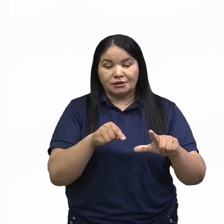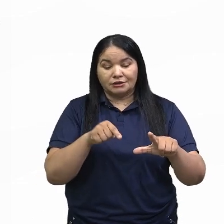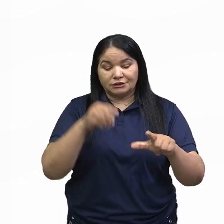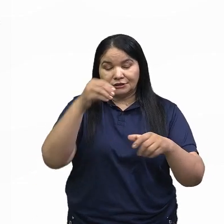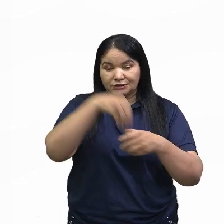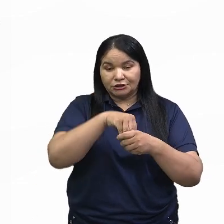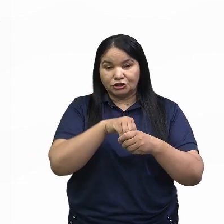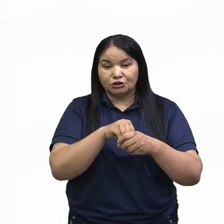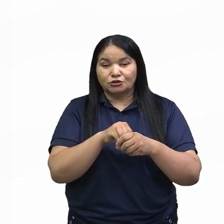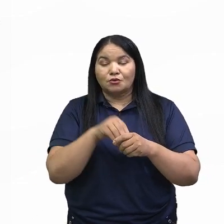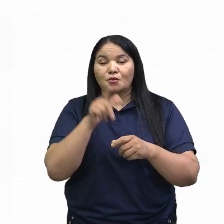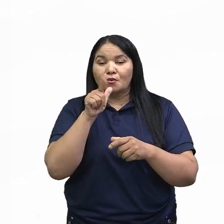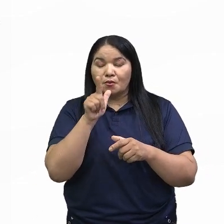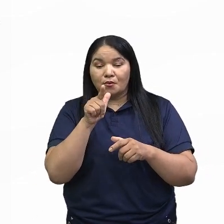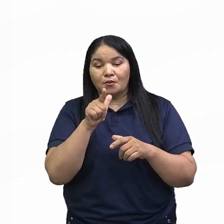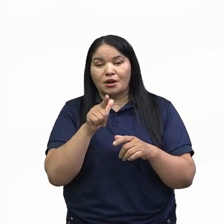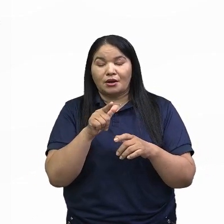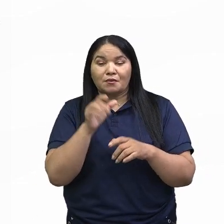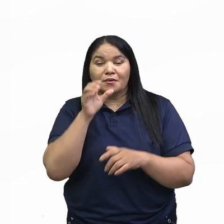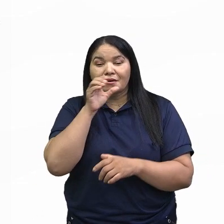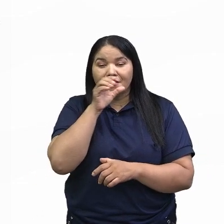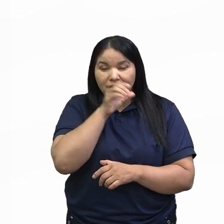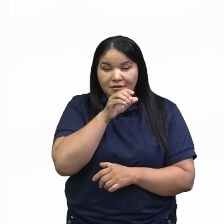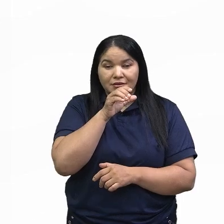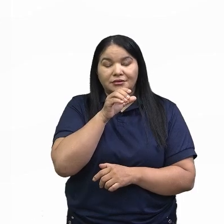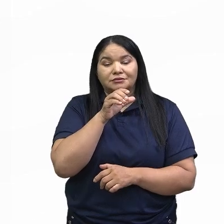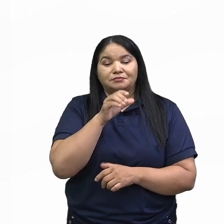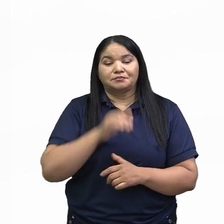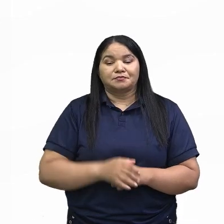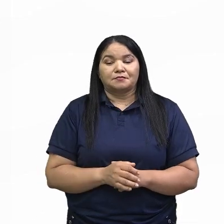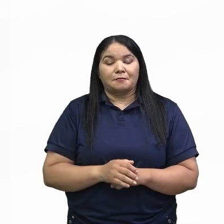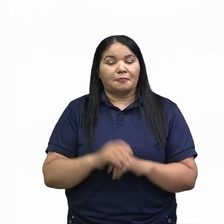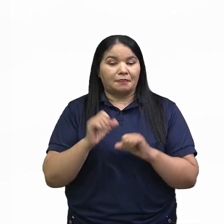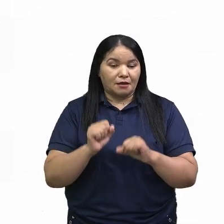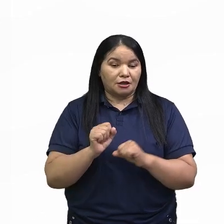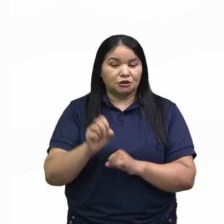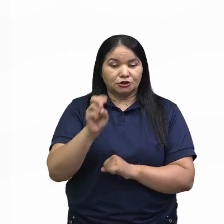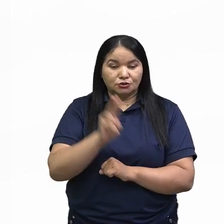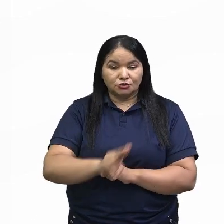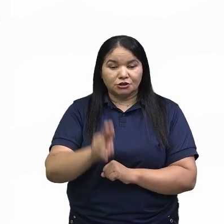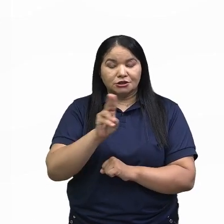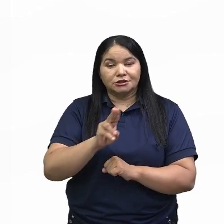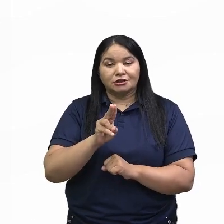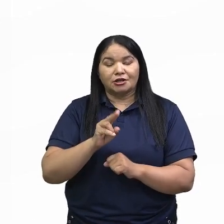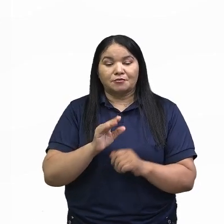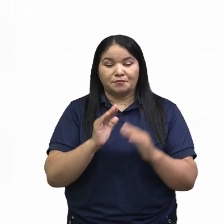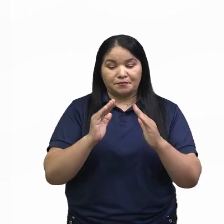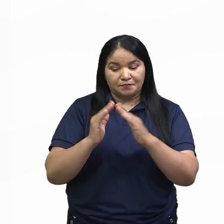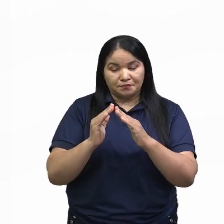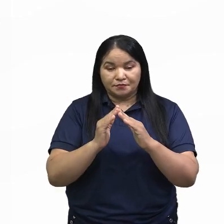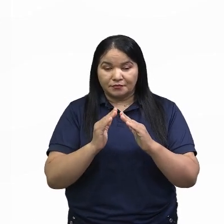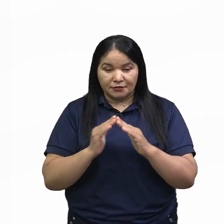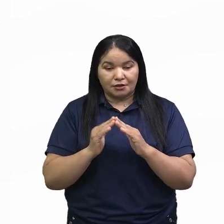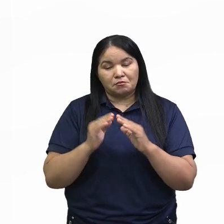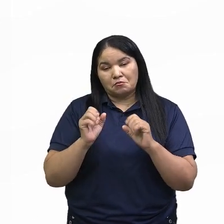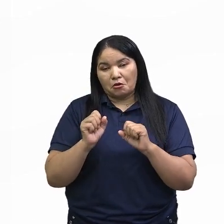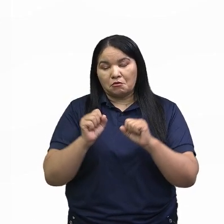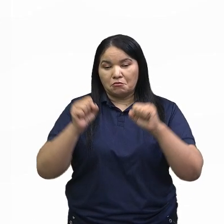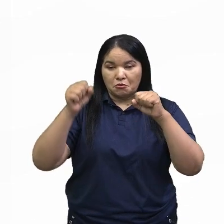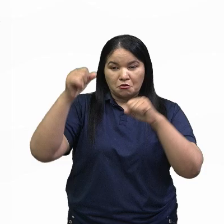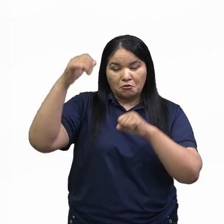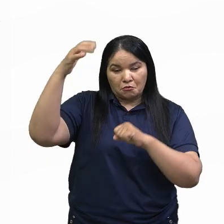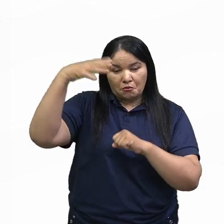interior. A água quente pode ser utilizada nas residências, em